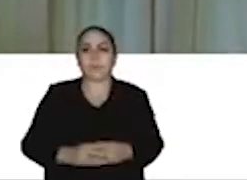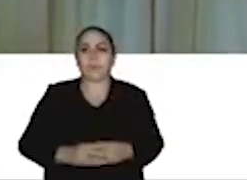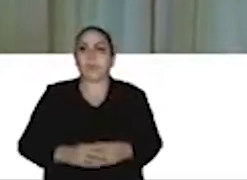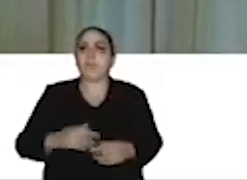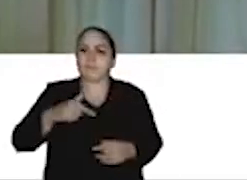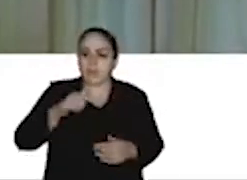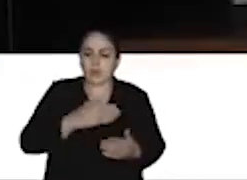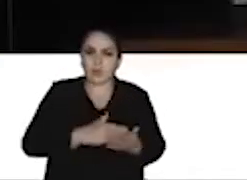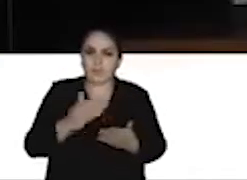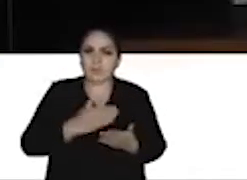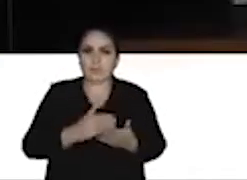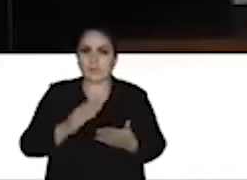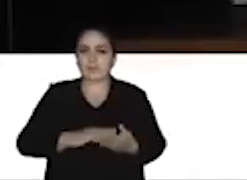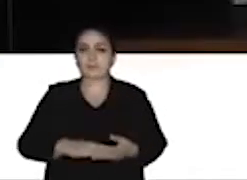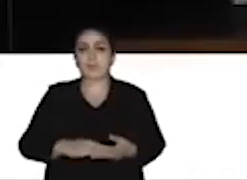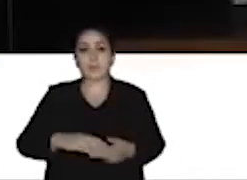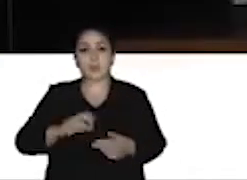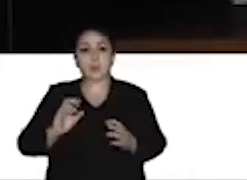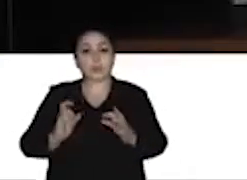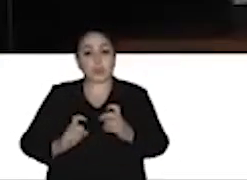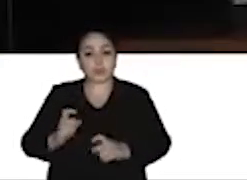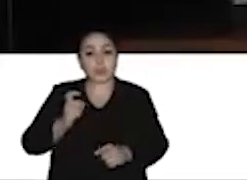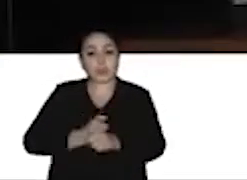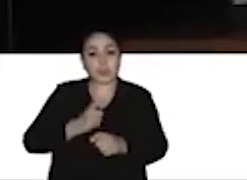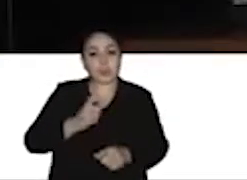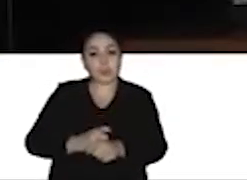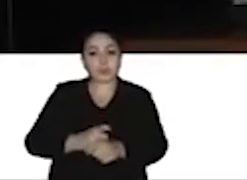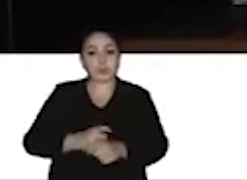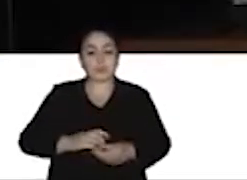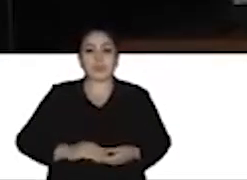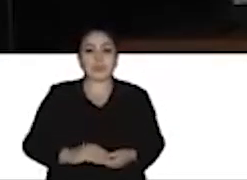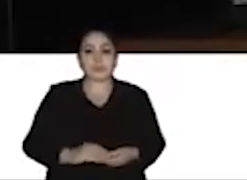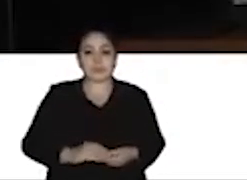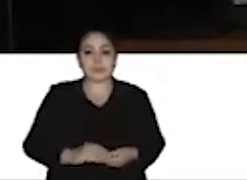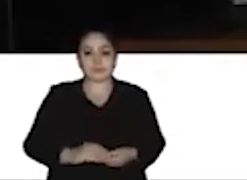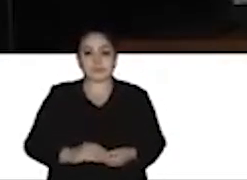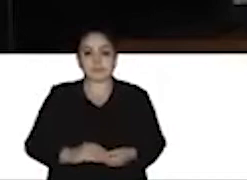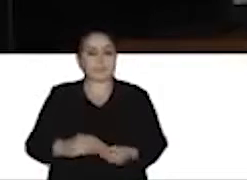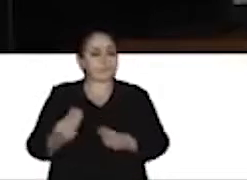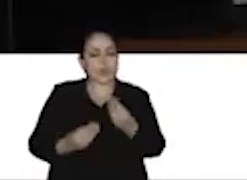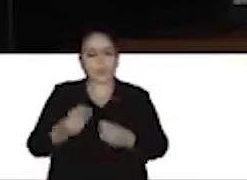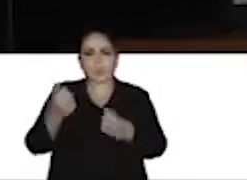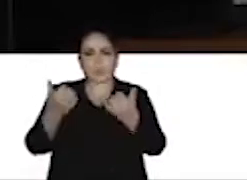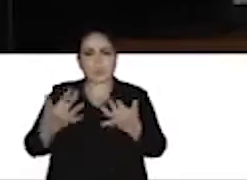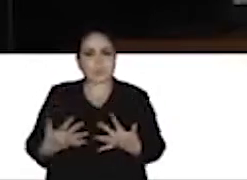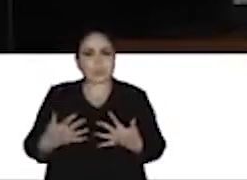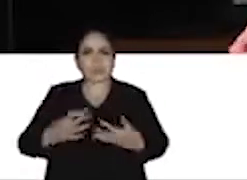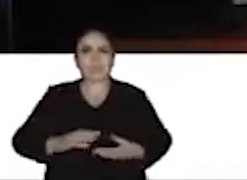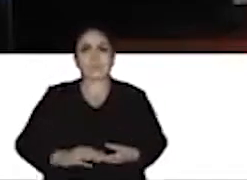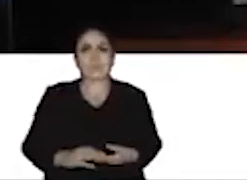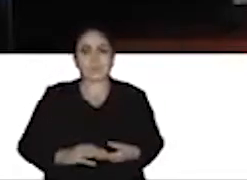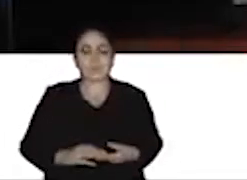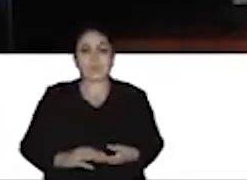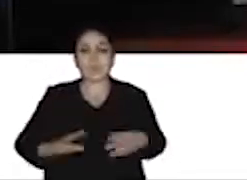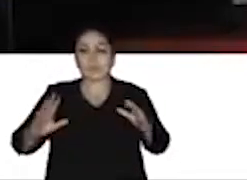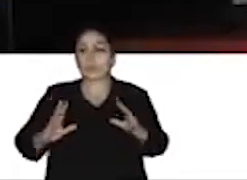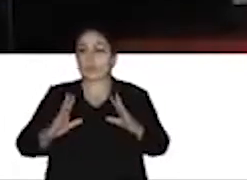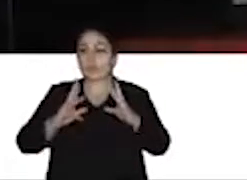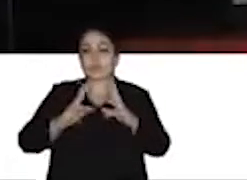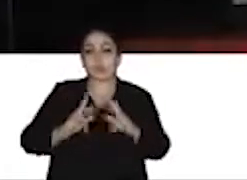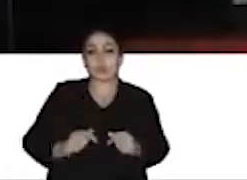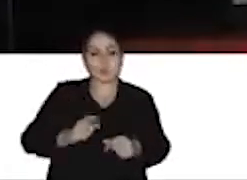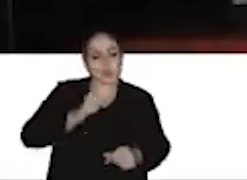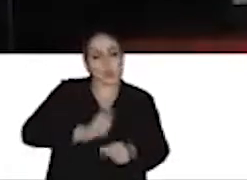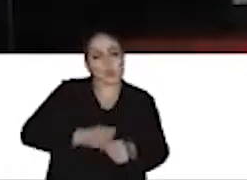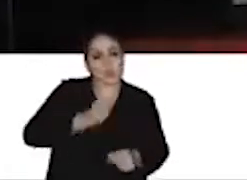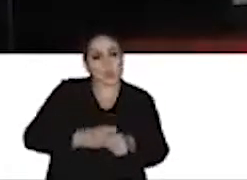Vai começar jogo do osso, quem não entende vou lhe explicar. Se não escolhe o seu parelho, nem